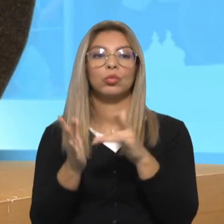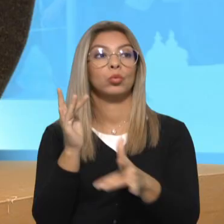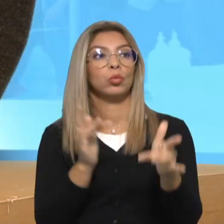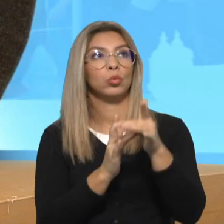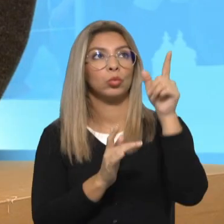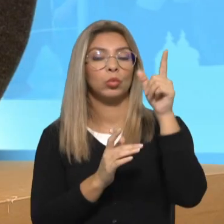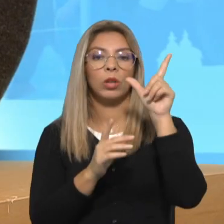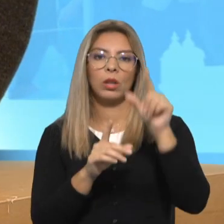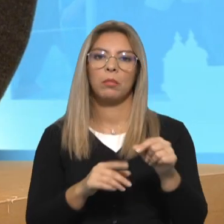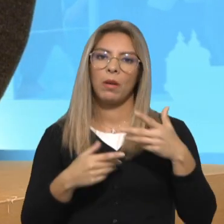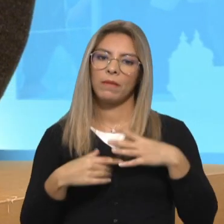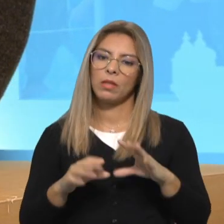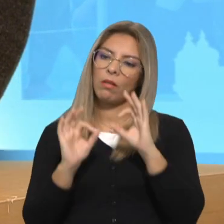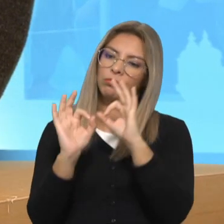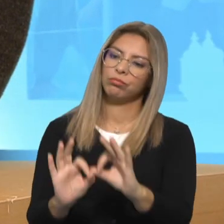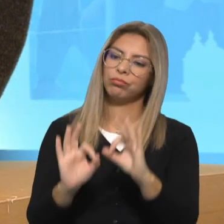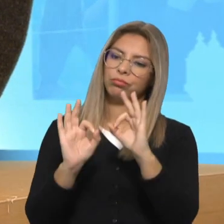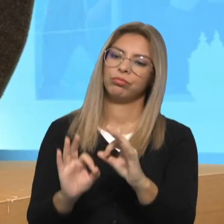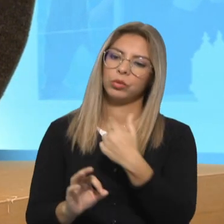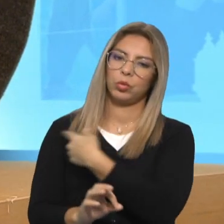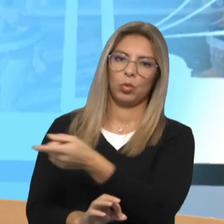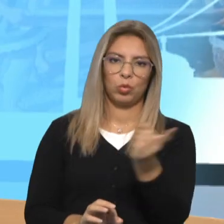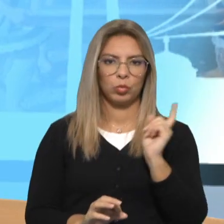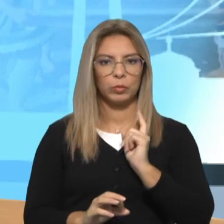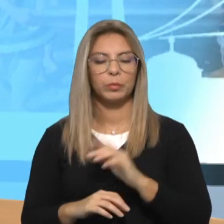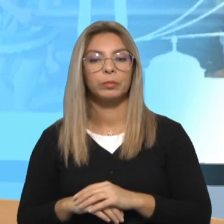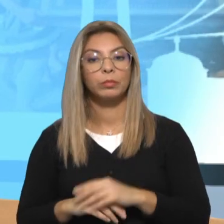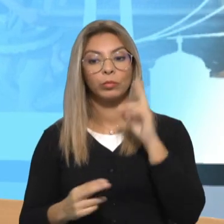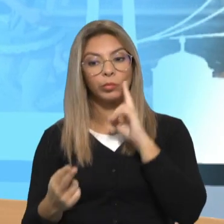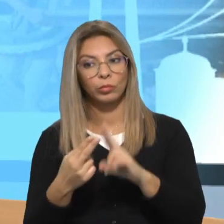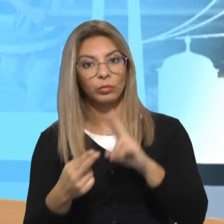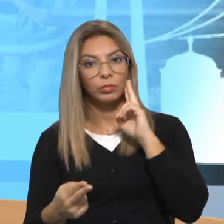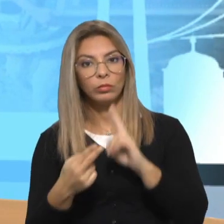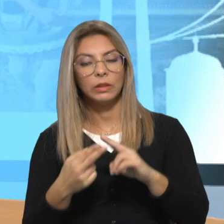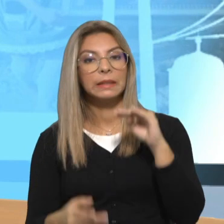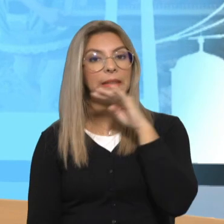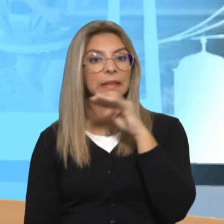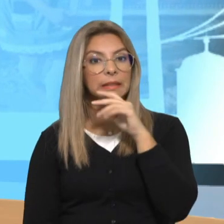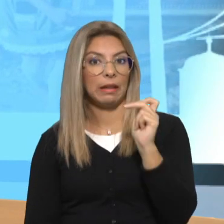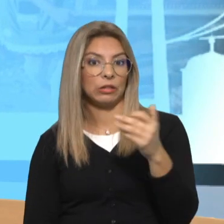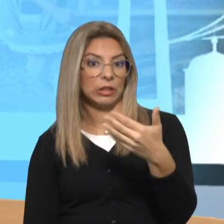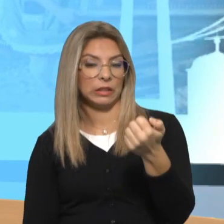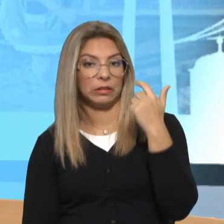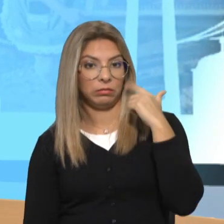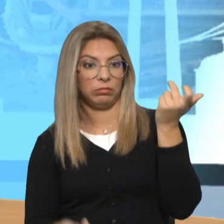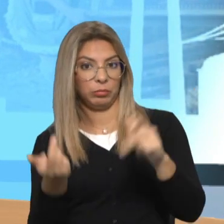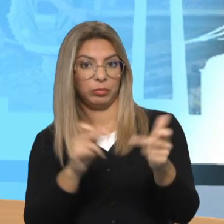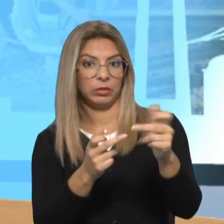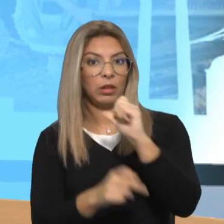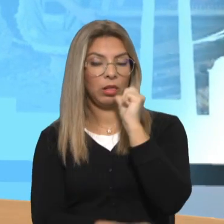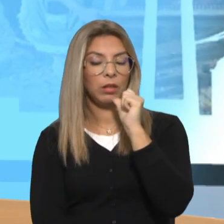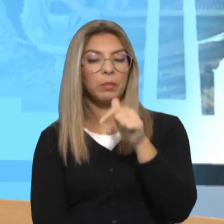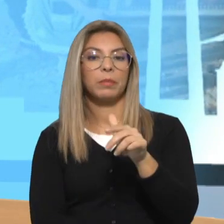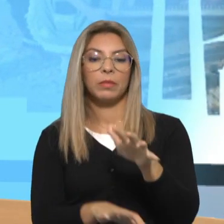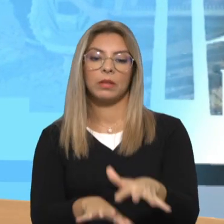aos outros. Essa experiência do encontro de cristãos, que acontece em Sintra há 15 anos, como disse, é a sinodalidade a